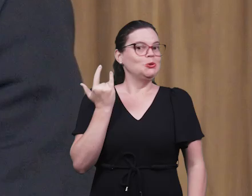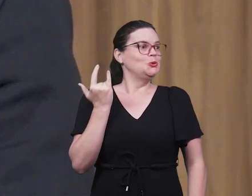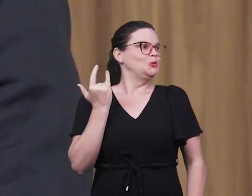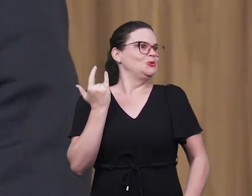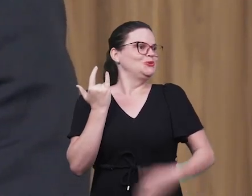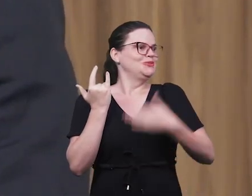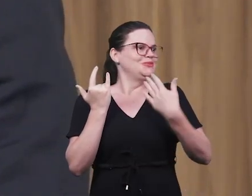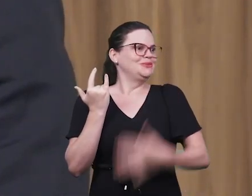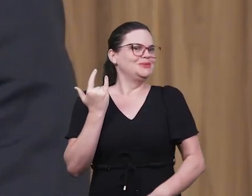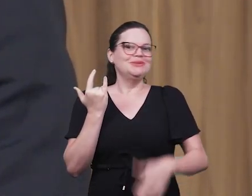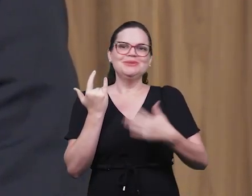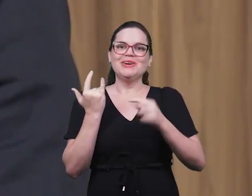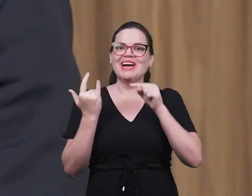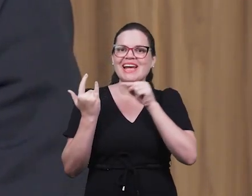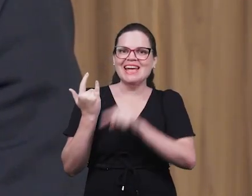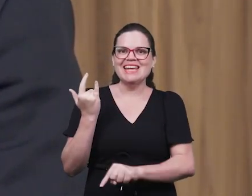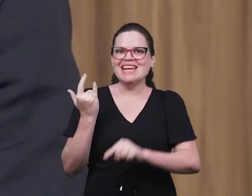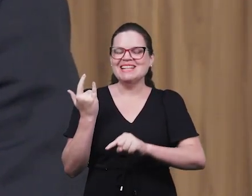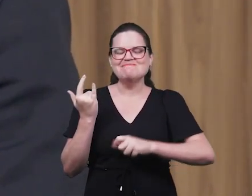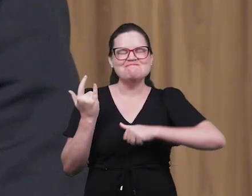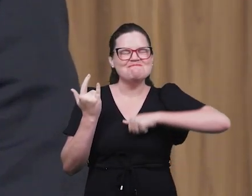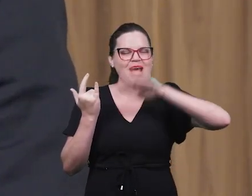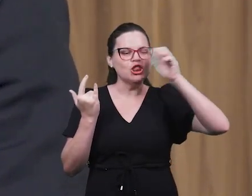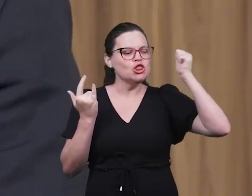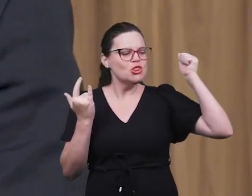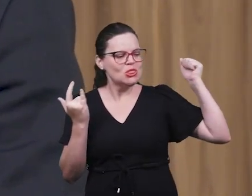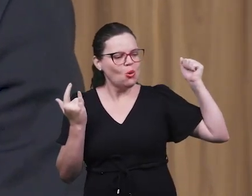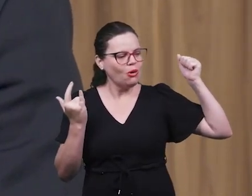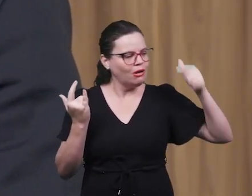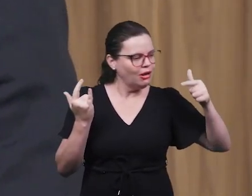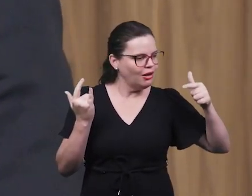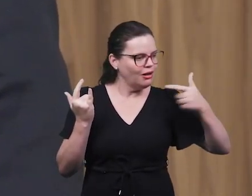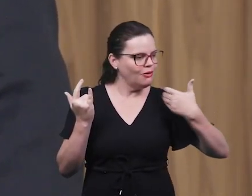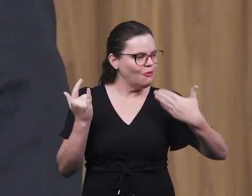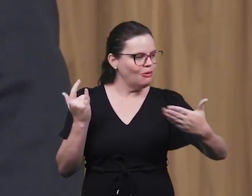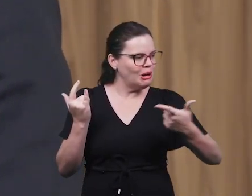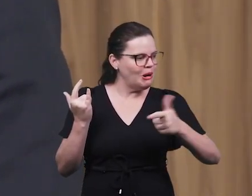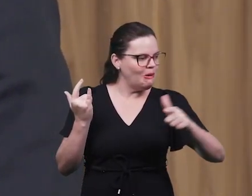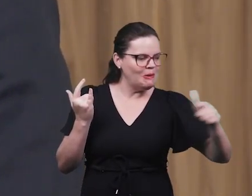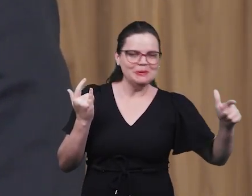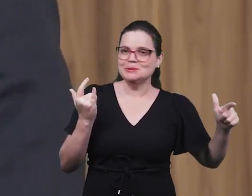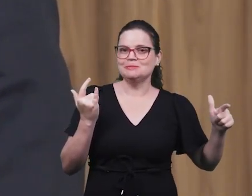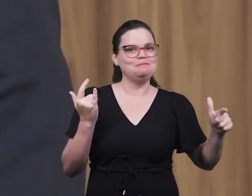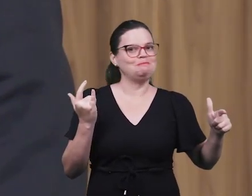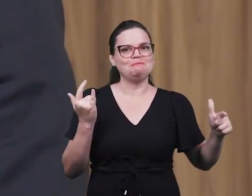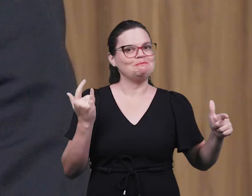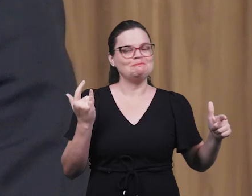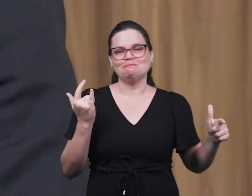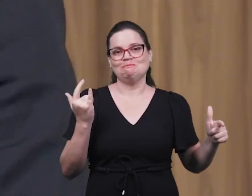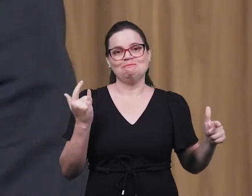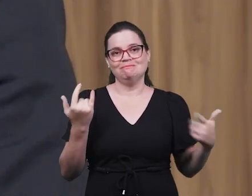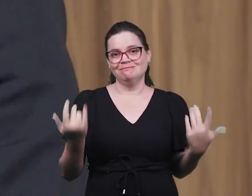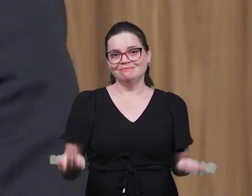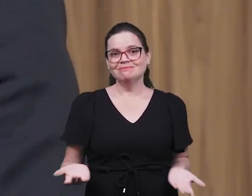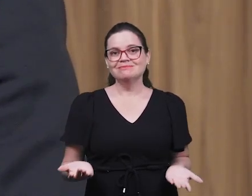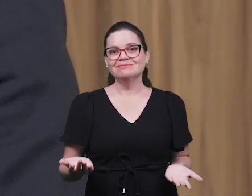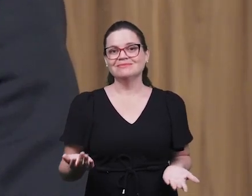amor de Jesus pela igreja, ele é superior a tudo que o homem pode experimentar. Às